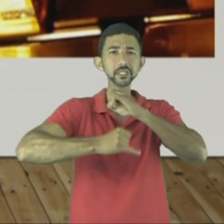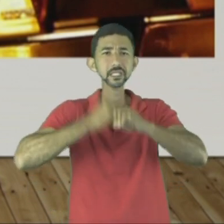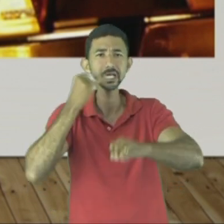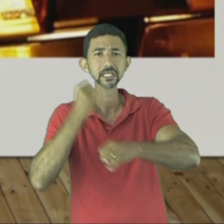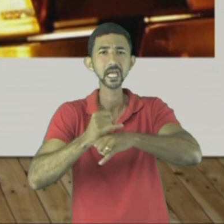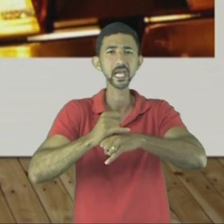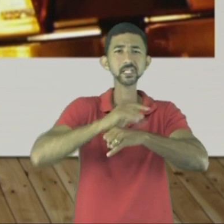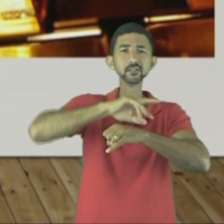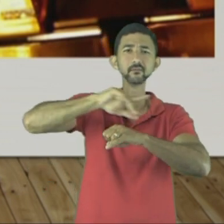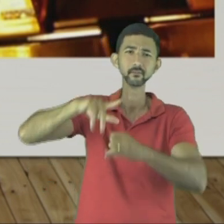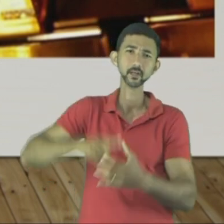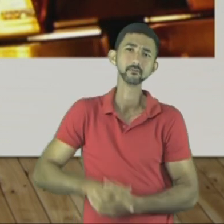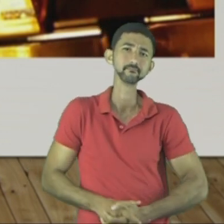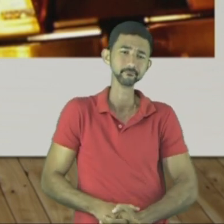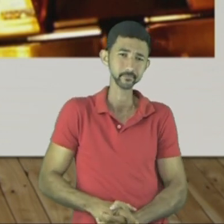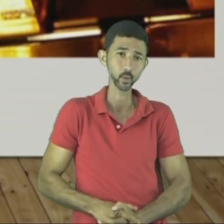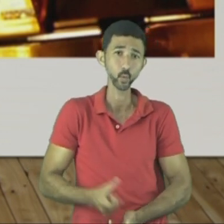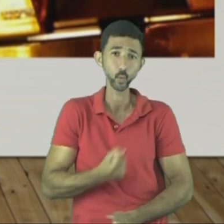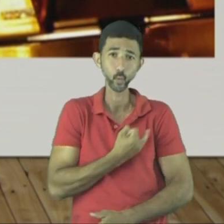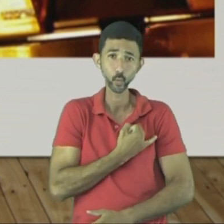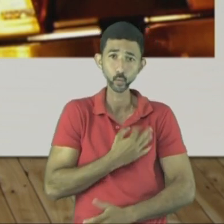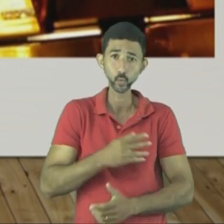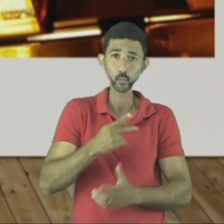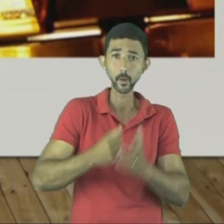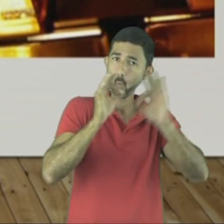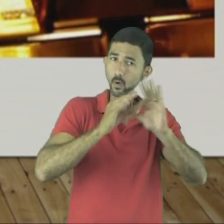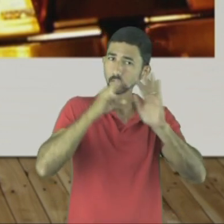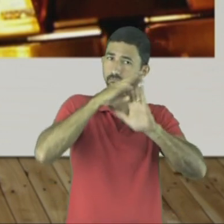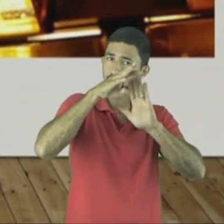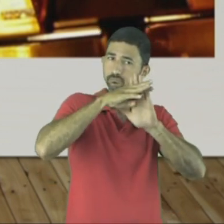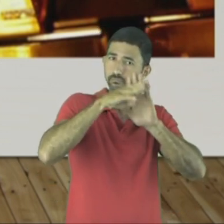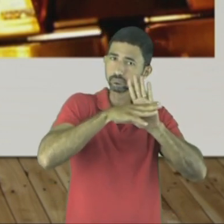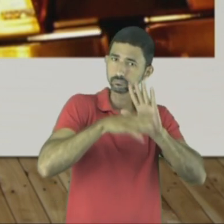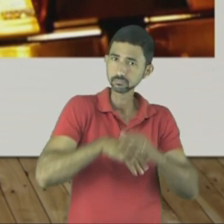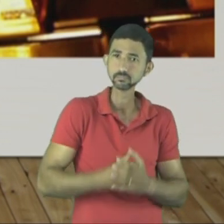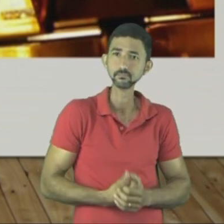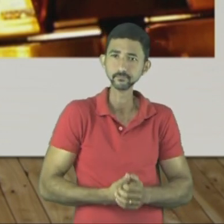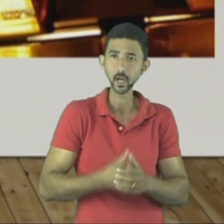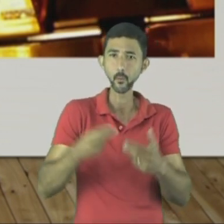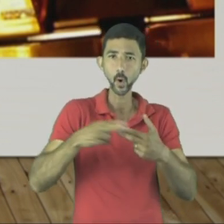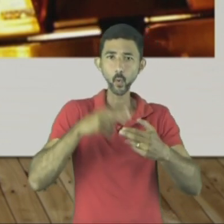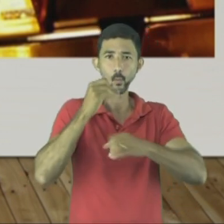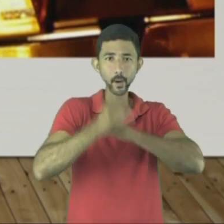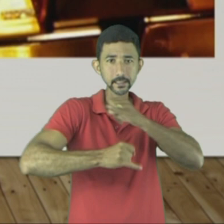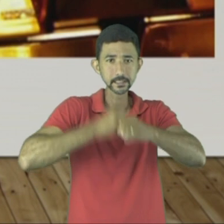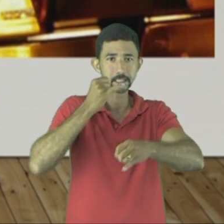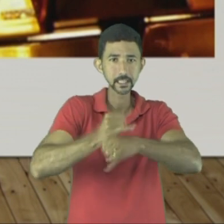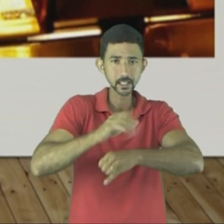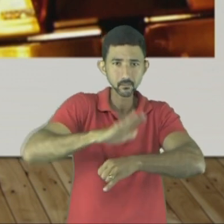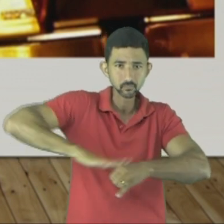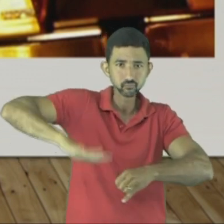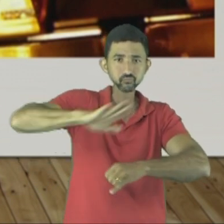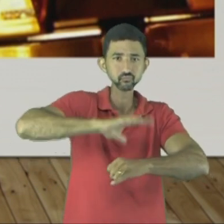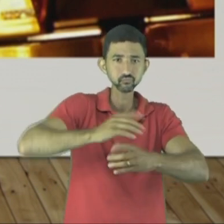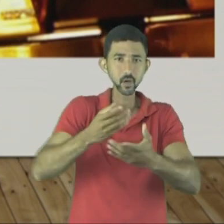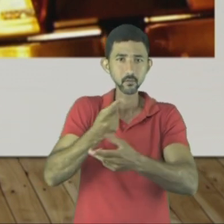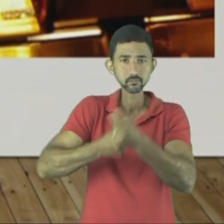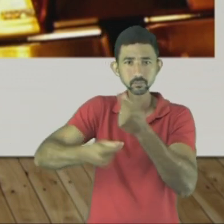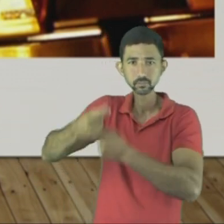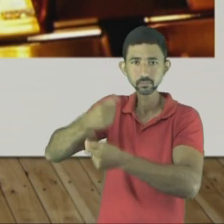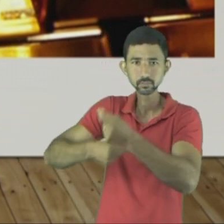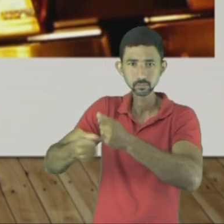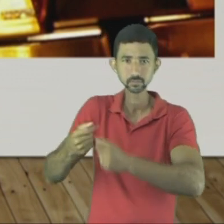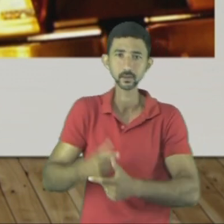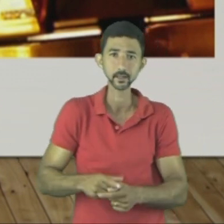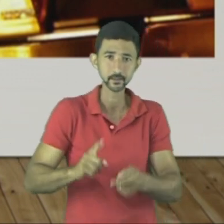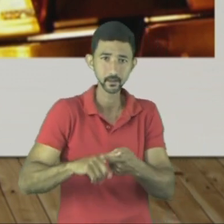onde os números primos foram se meter, né? Com a crescente utilização da internet como meio para transações